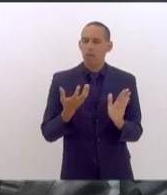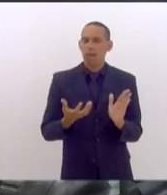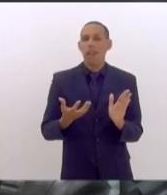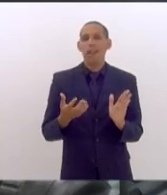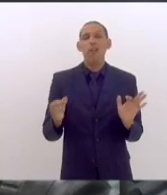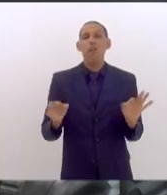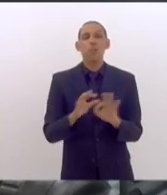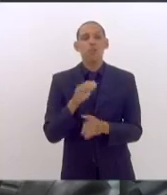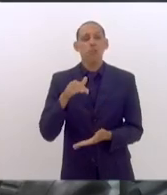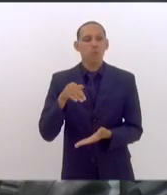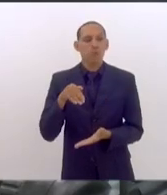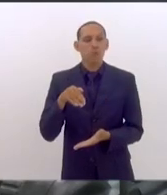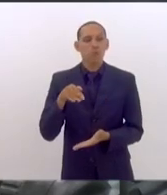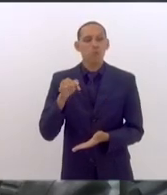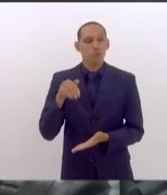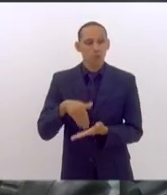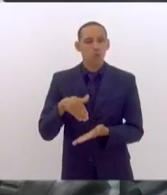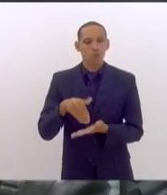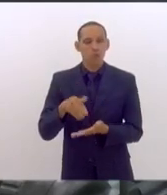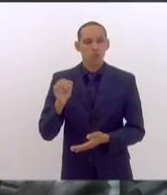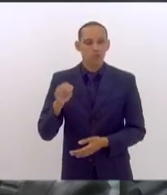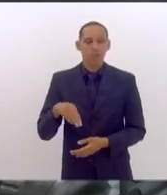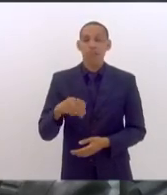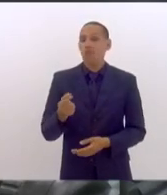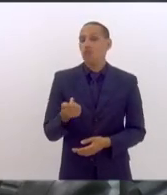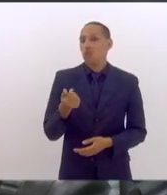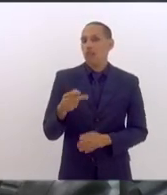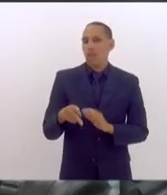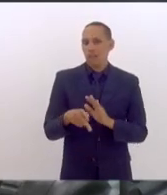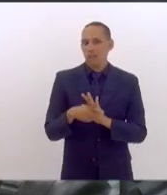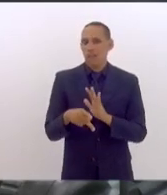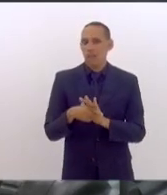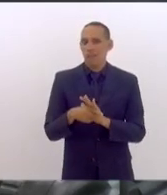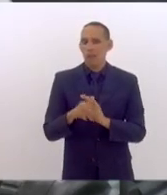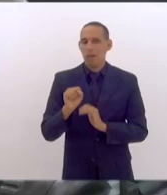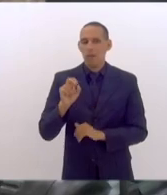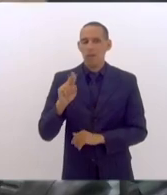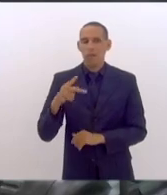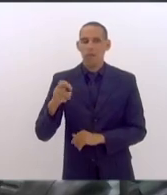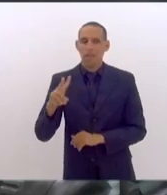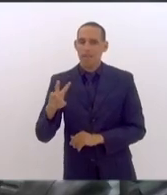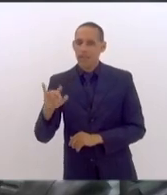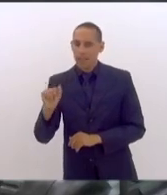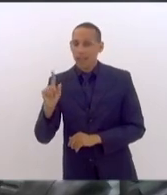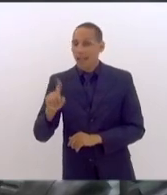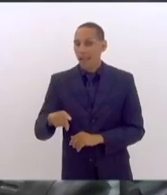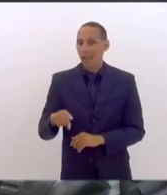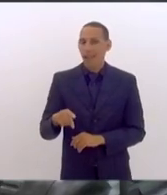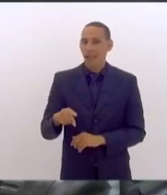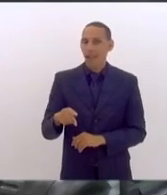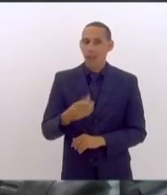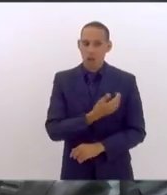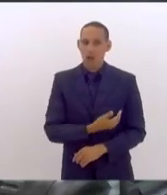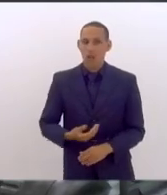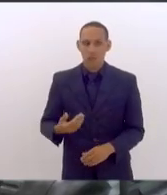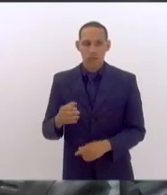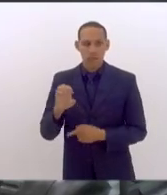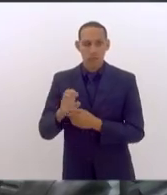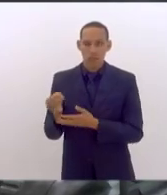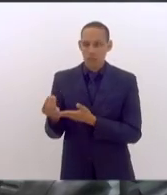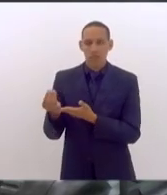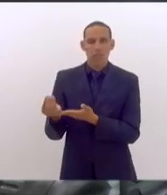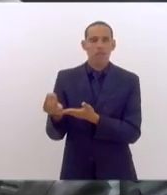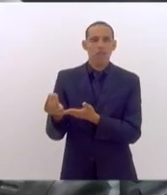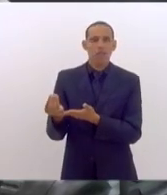para finalizar como o dinheiro que veio para SuperVia ver através do Governo do Estado